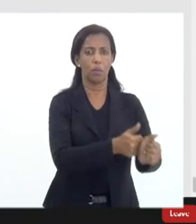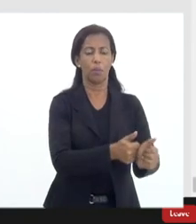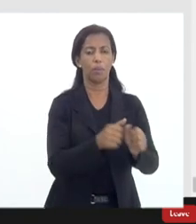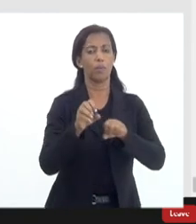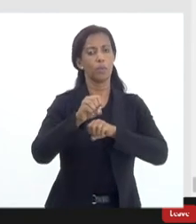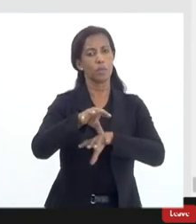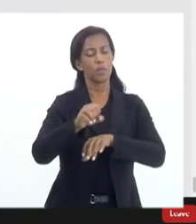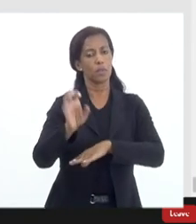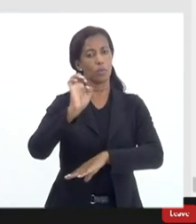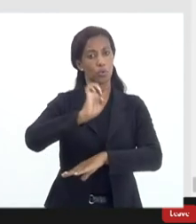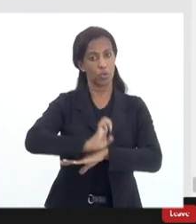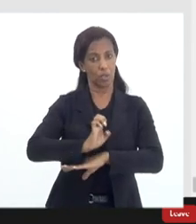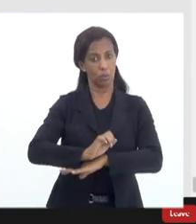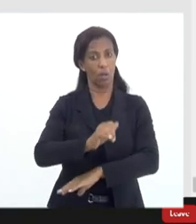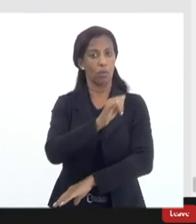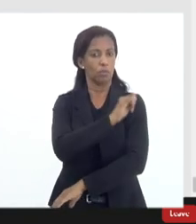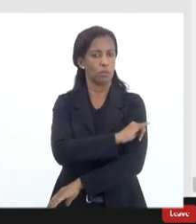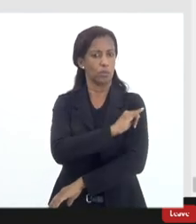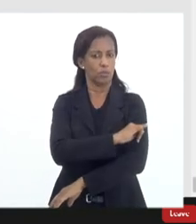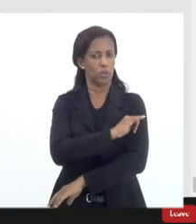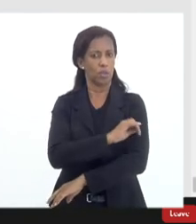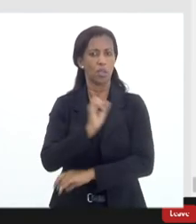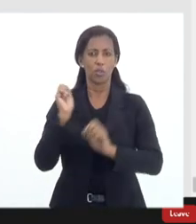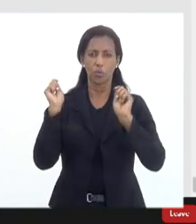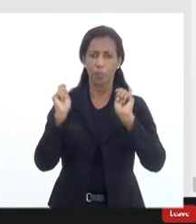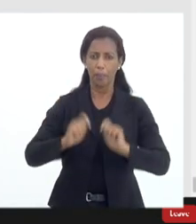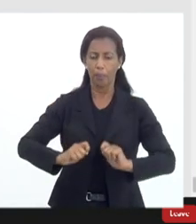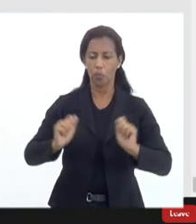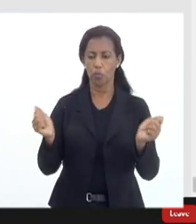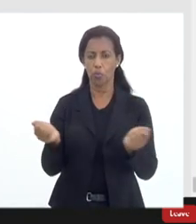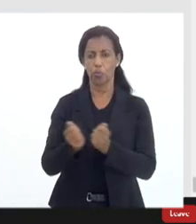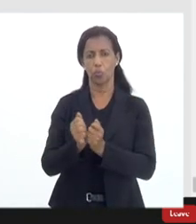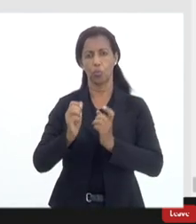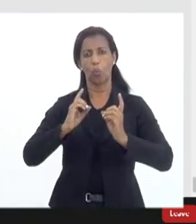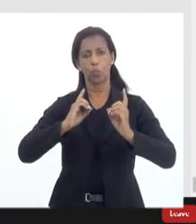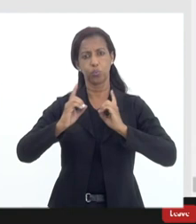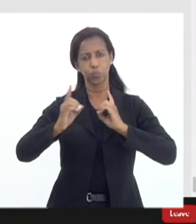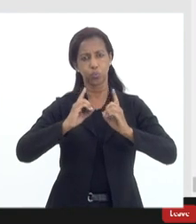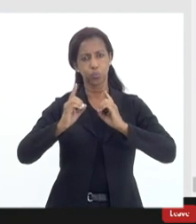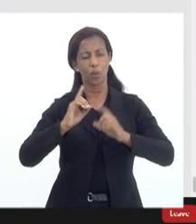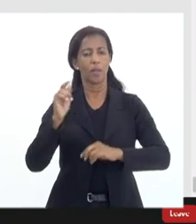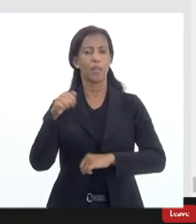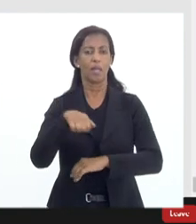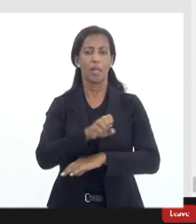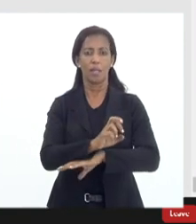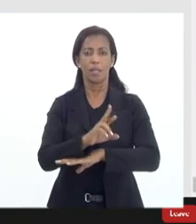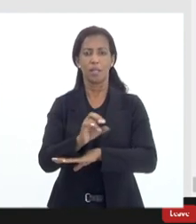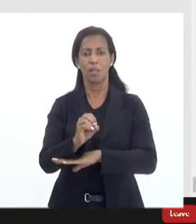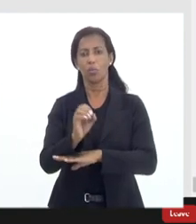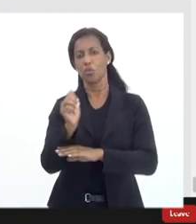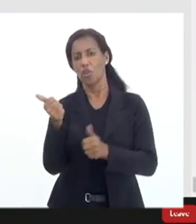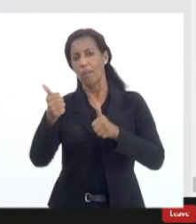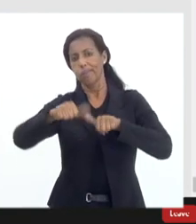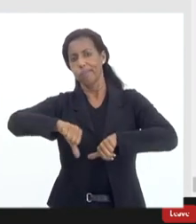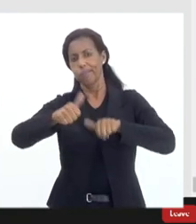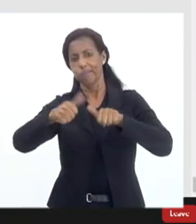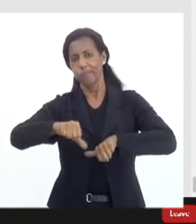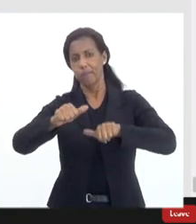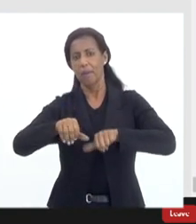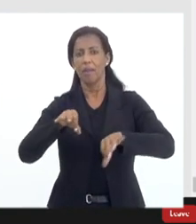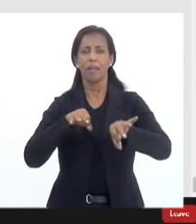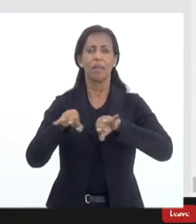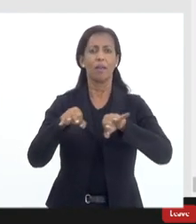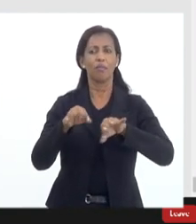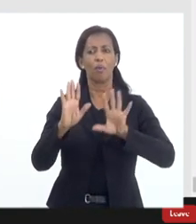estadual, a educação pública no estado do Rio de Janeiro, a gente pudesse fazer esse debate e a Seduc já trazer a sua própria avaliação e as medidas que estão